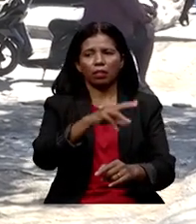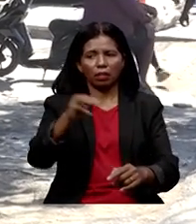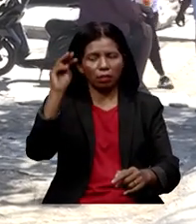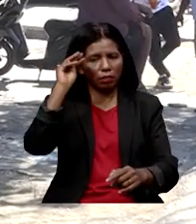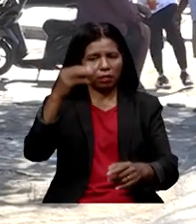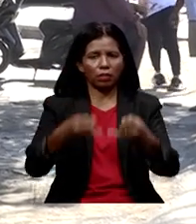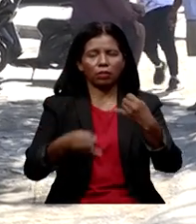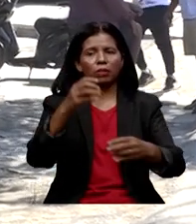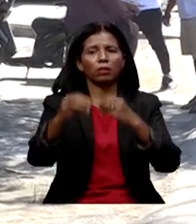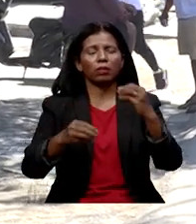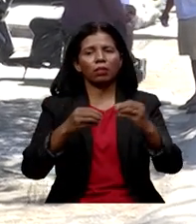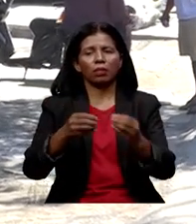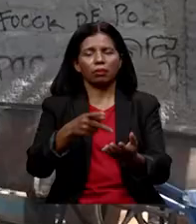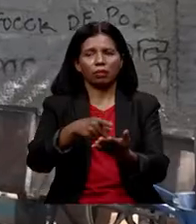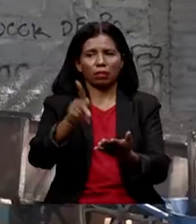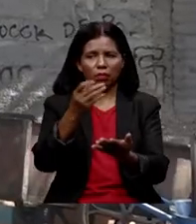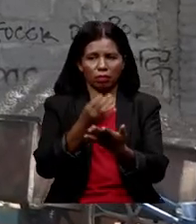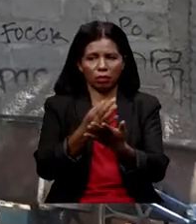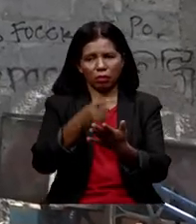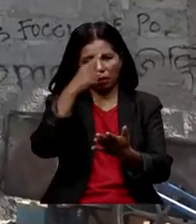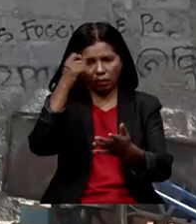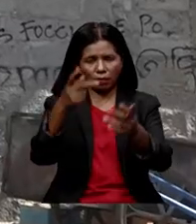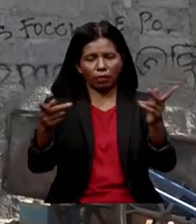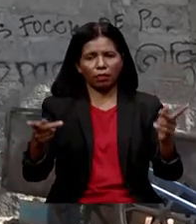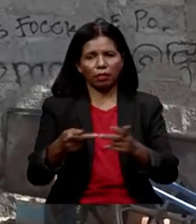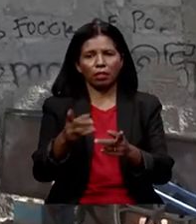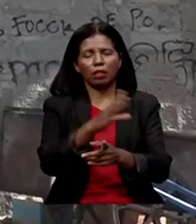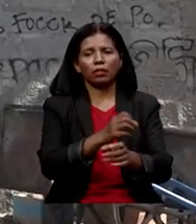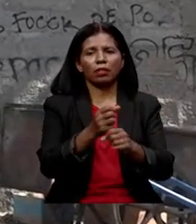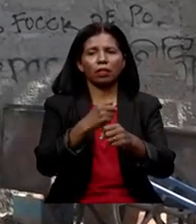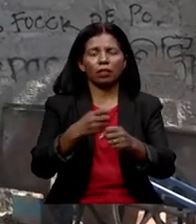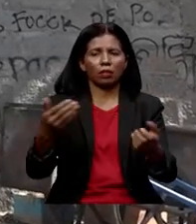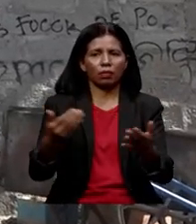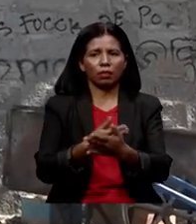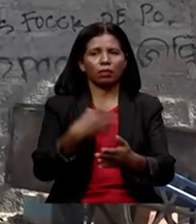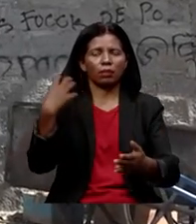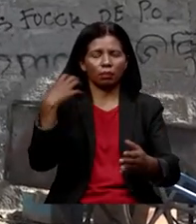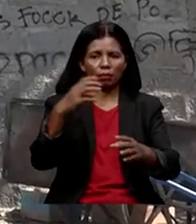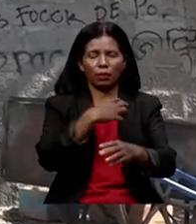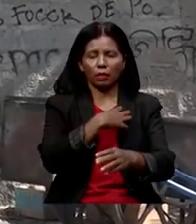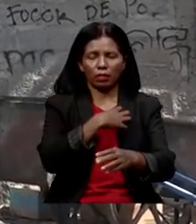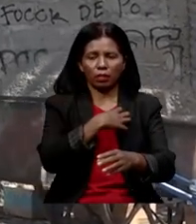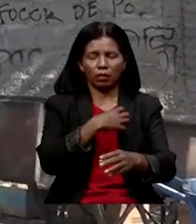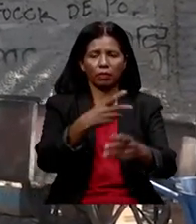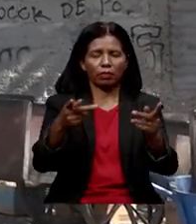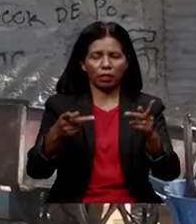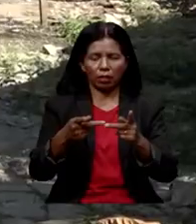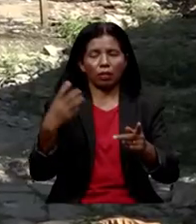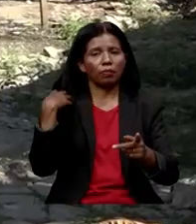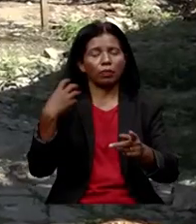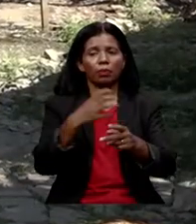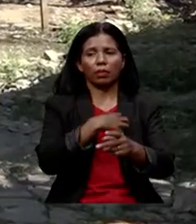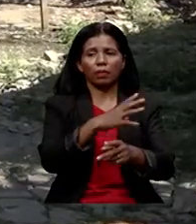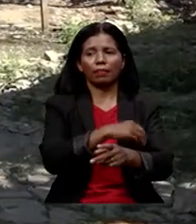da Justiça com a indemnização também fato em refere a atual construção fomba comando-geral PNTL. Representante da comunidade afetada